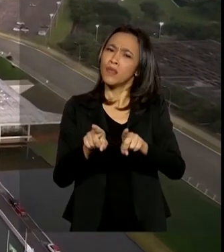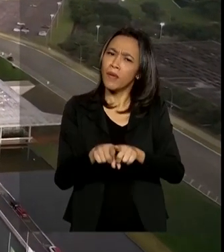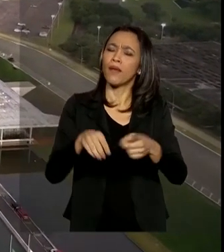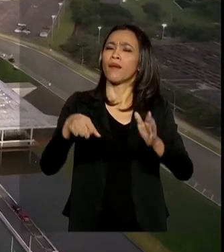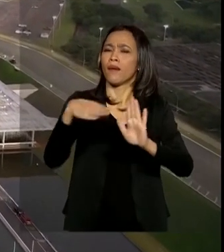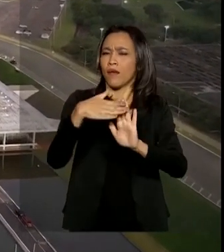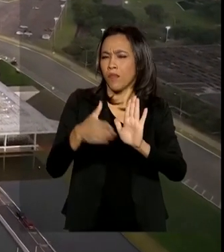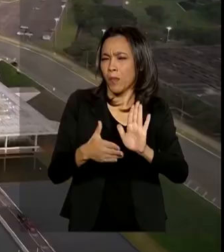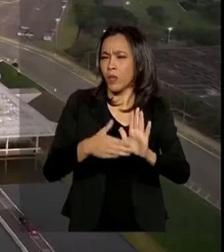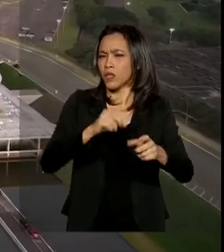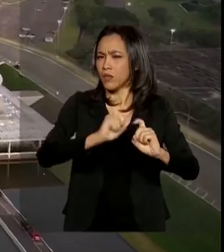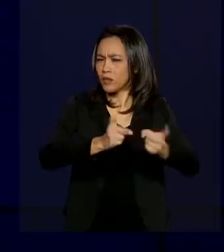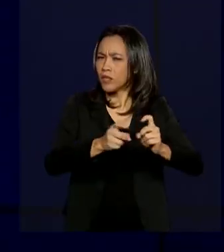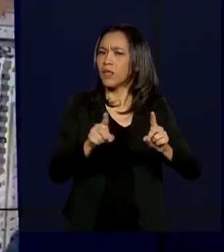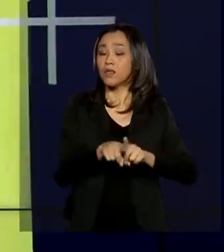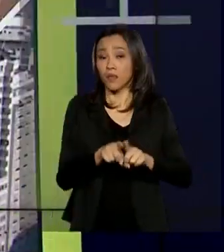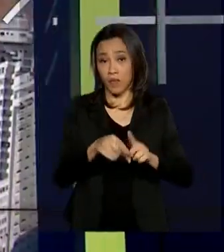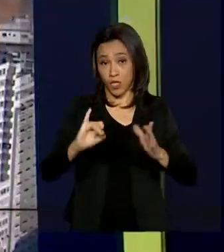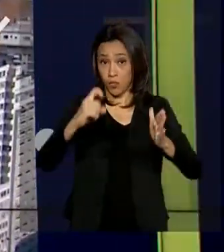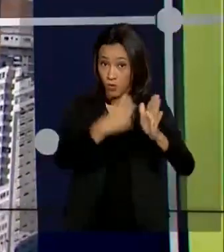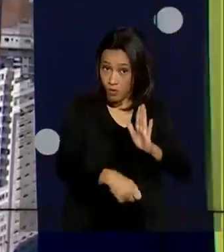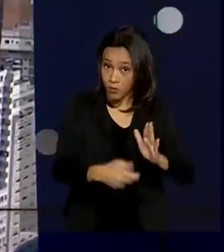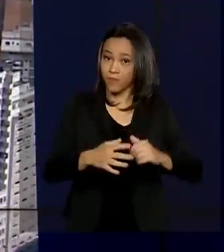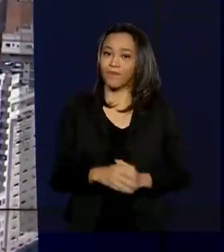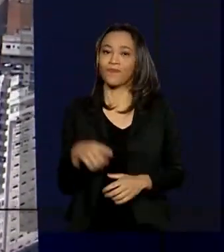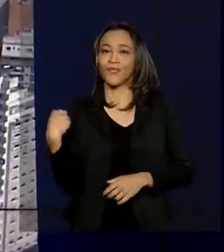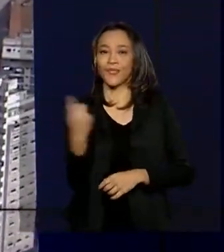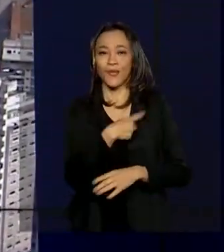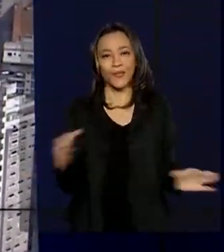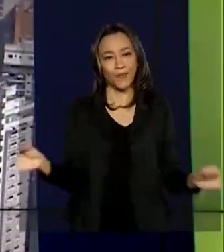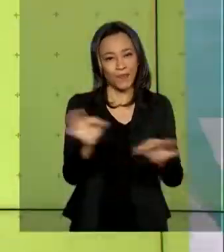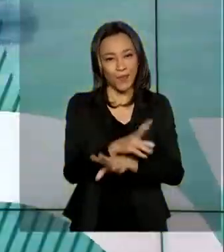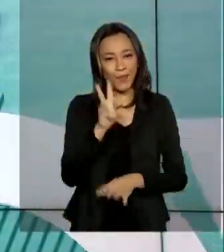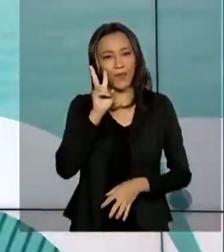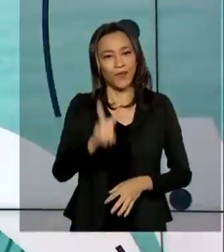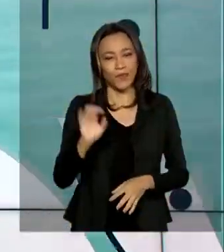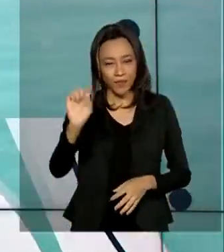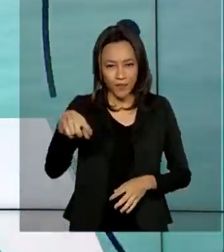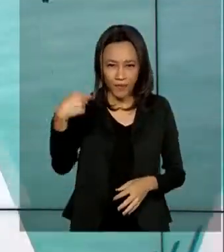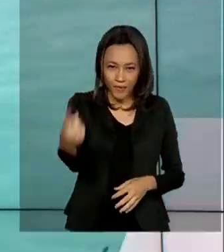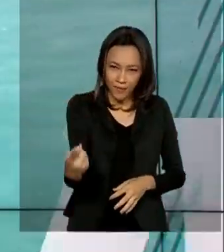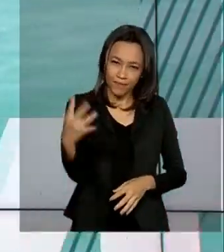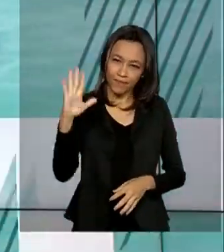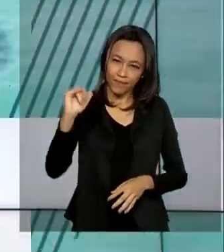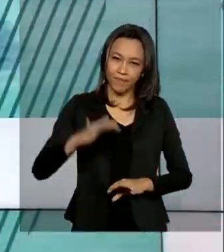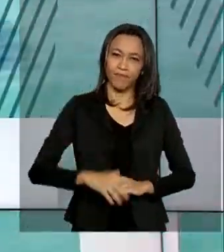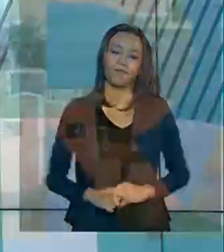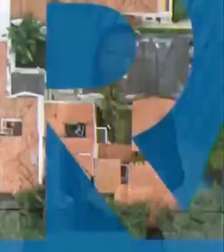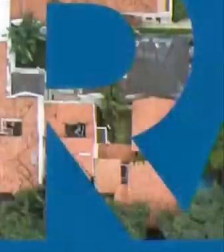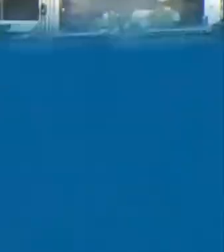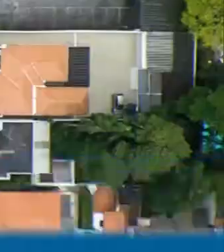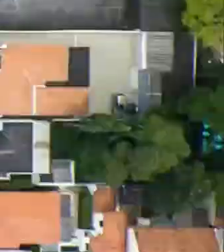e administrativa. A gente fica por aqui, nos vemos na próxima edição. Até lá!